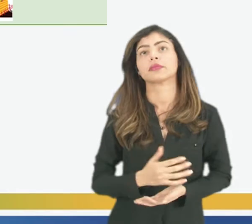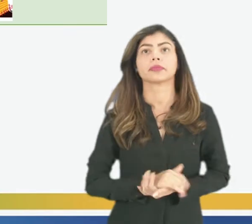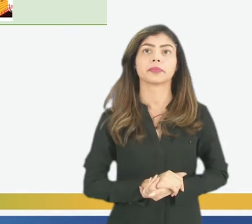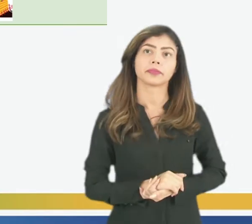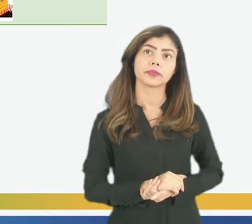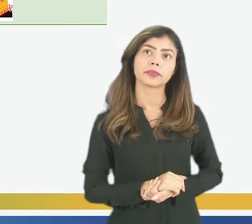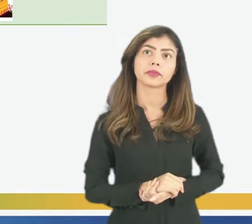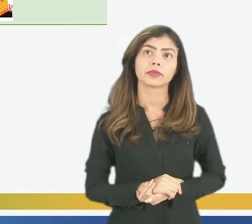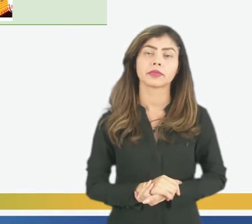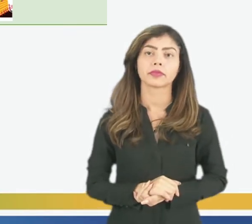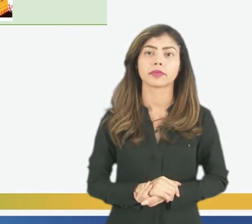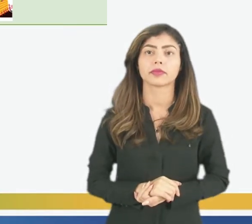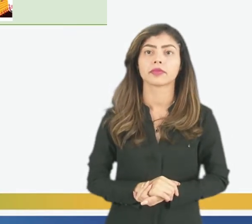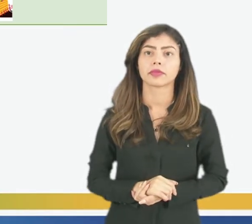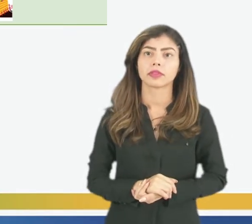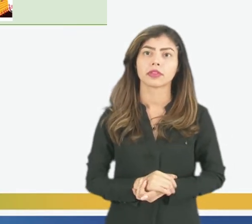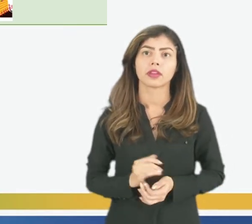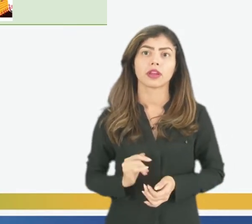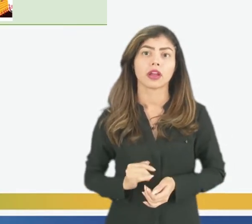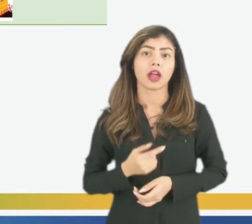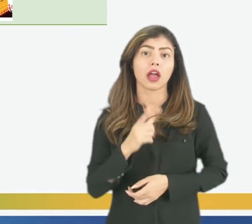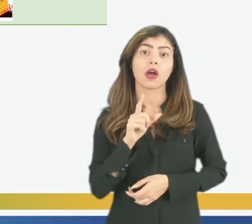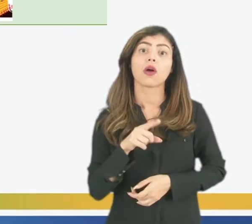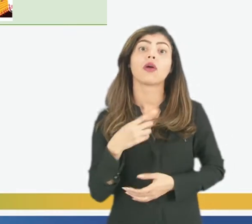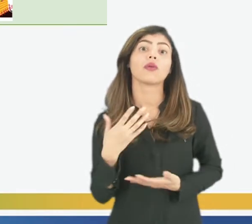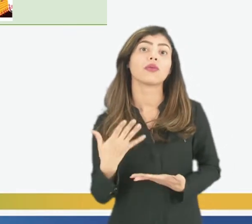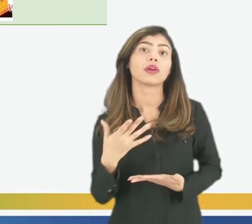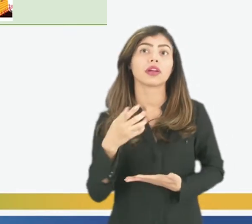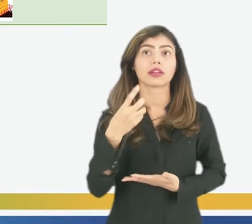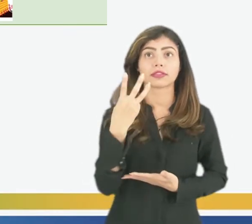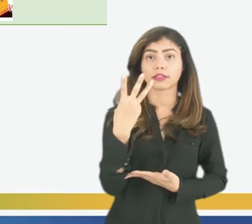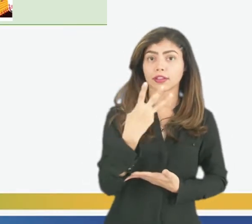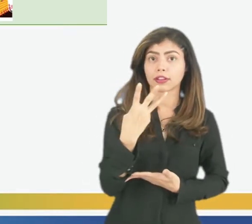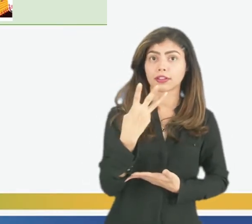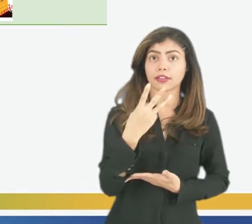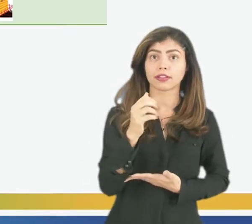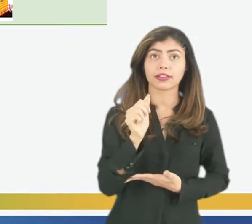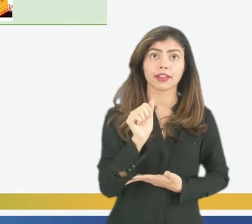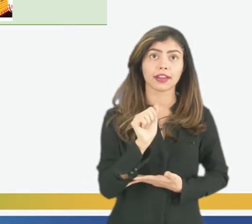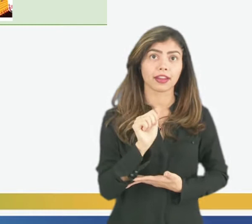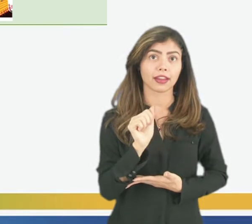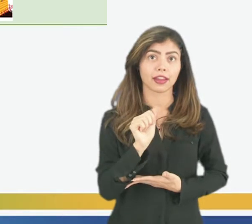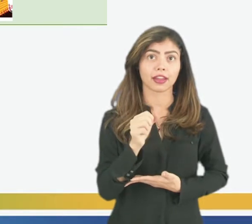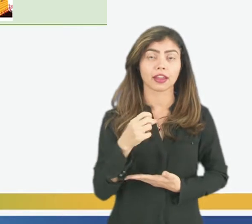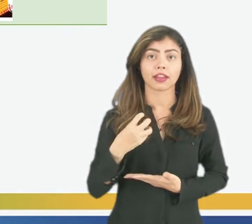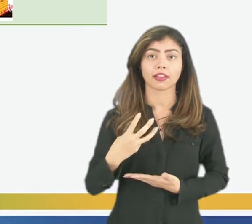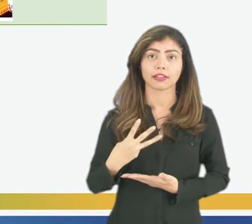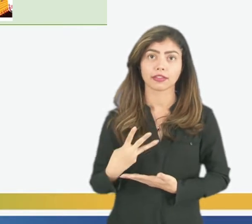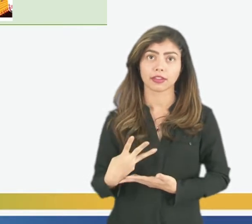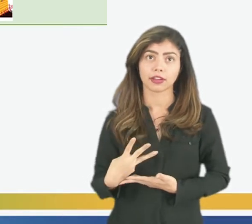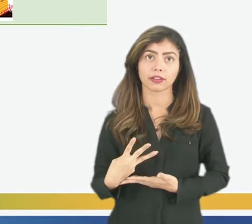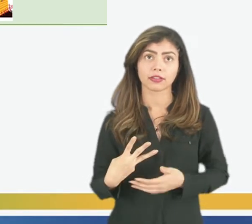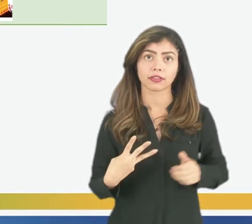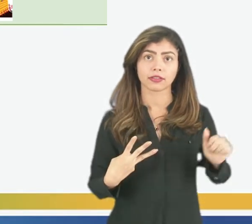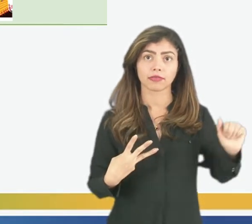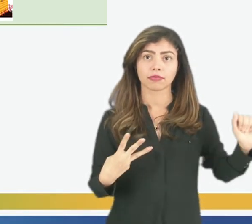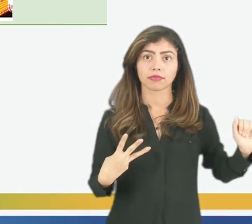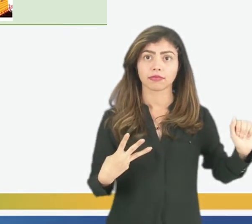Ele está na coluna 3 e na linha A. Então, eu posso dizer que eu